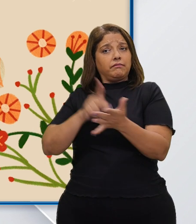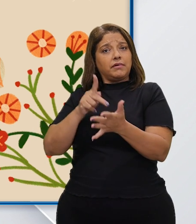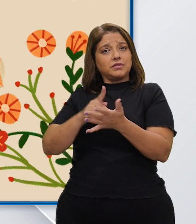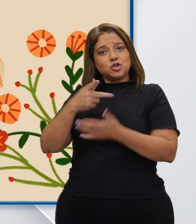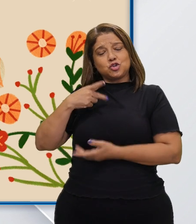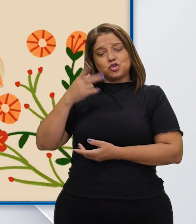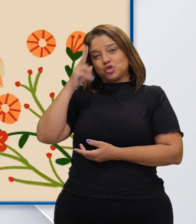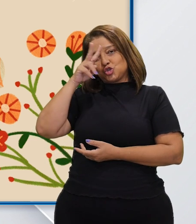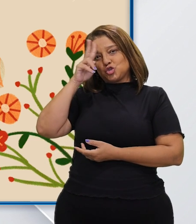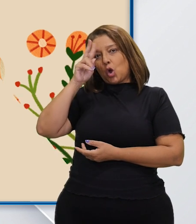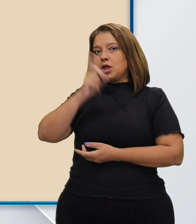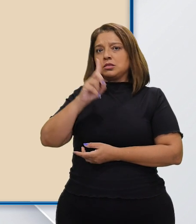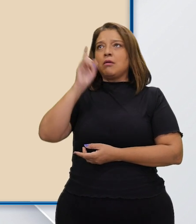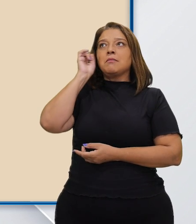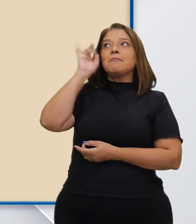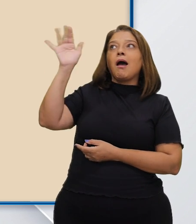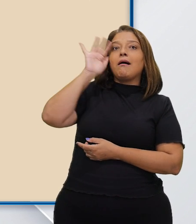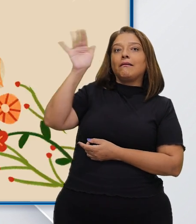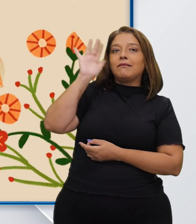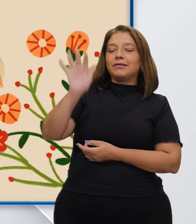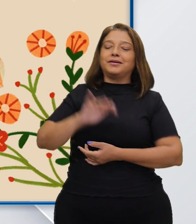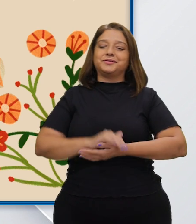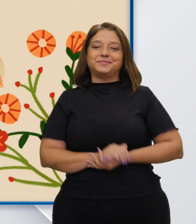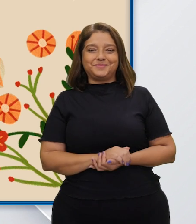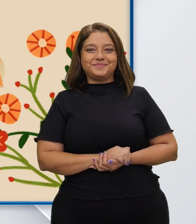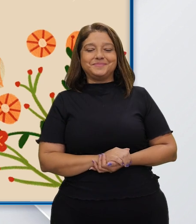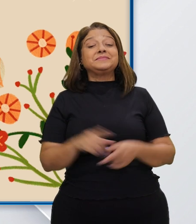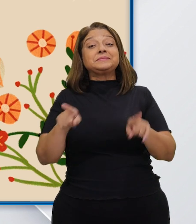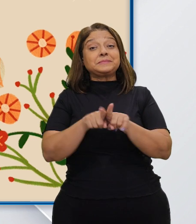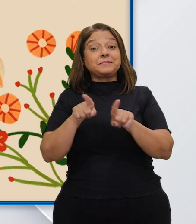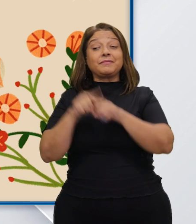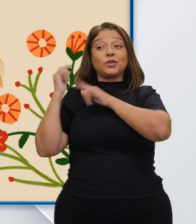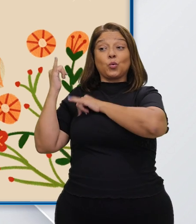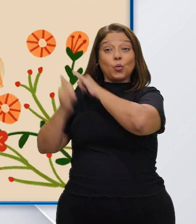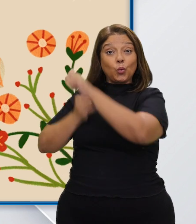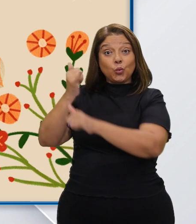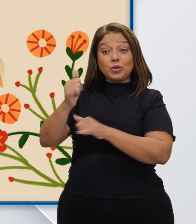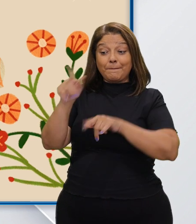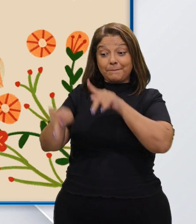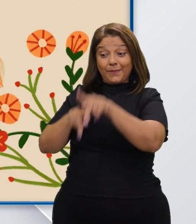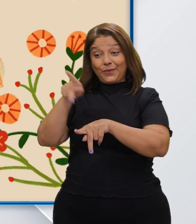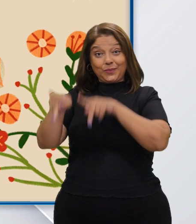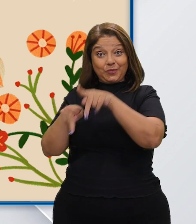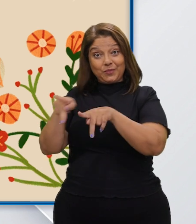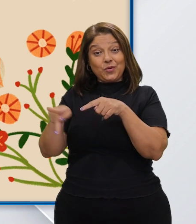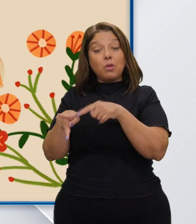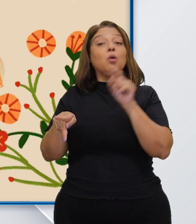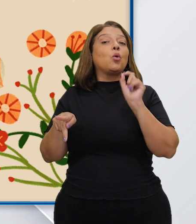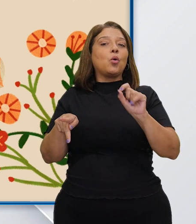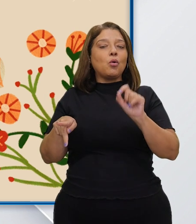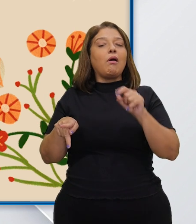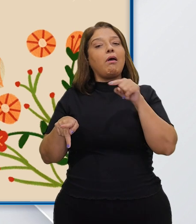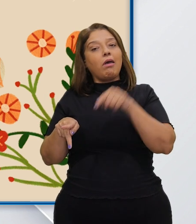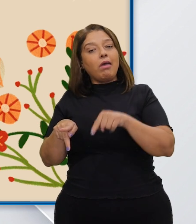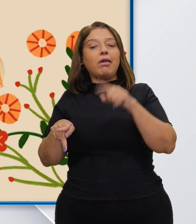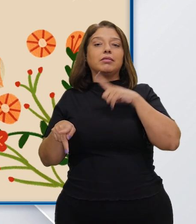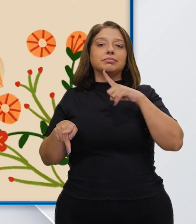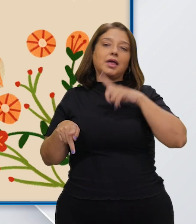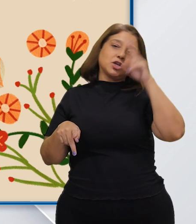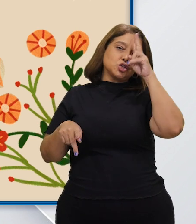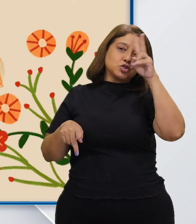e não imaginárias. Temos também os contos populares, os que narram